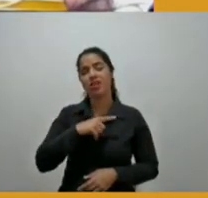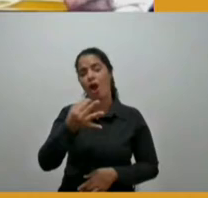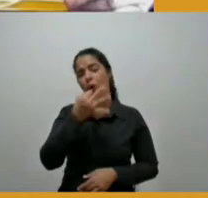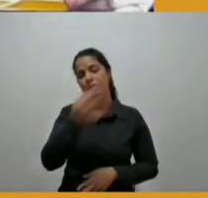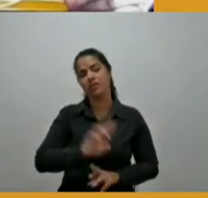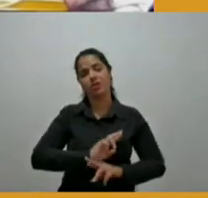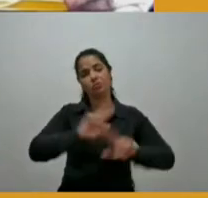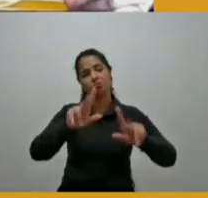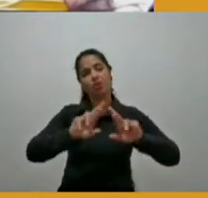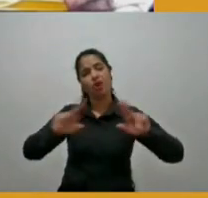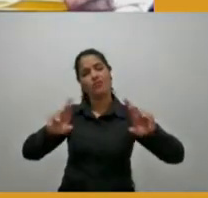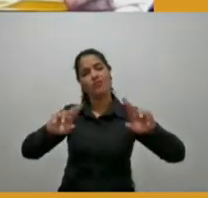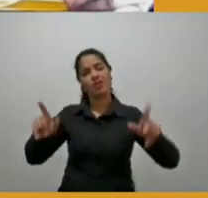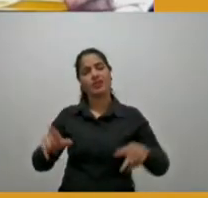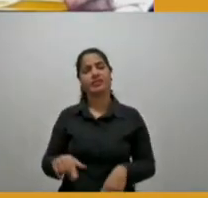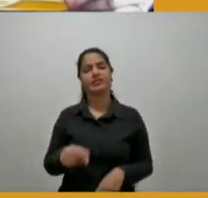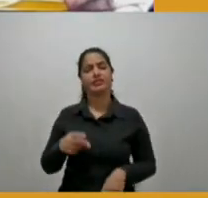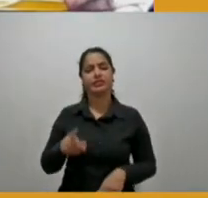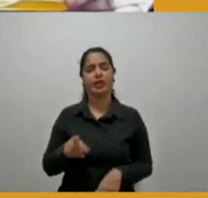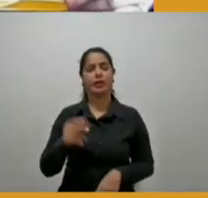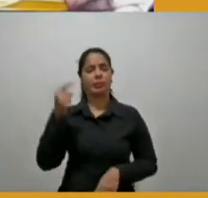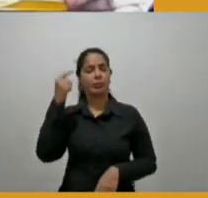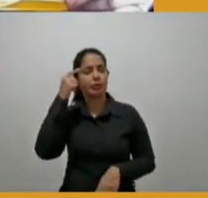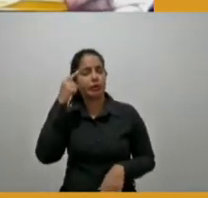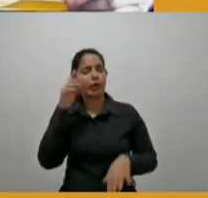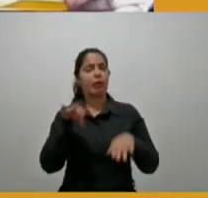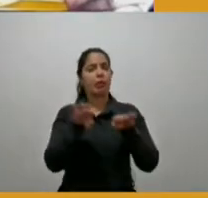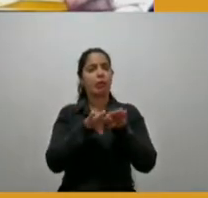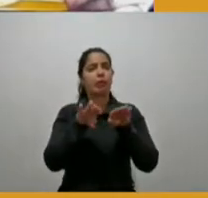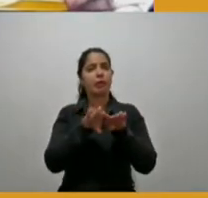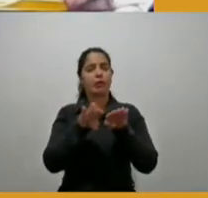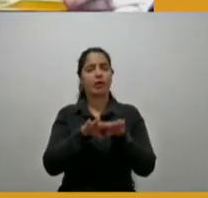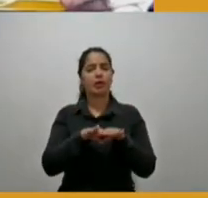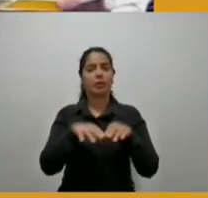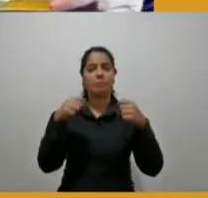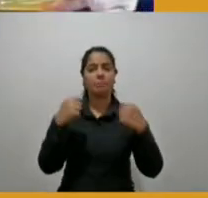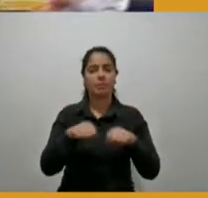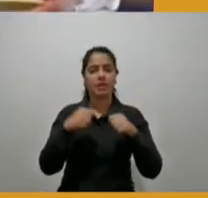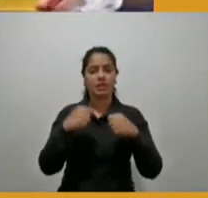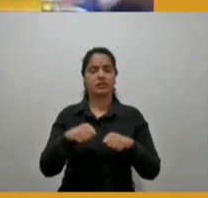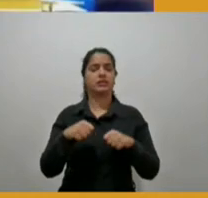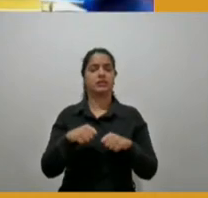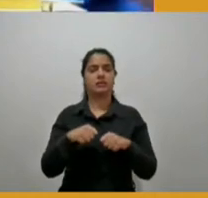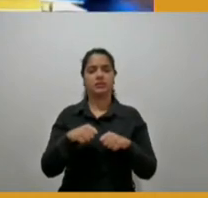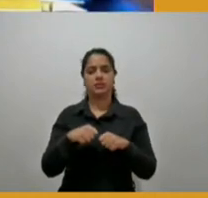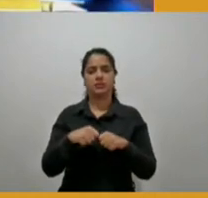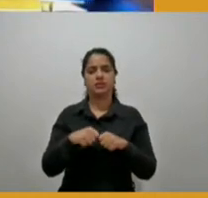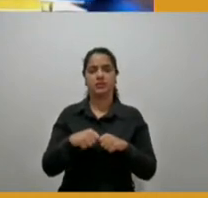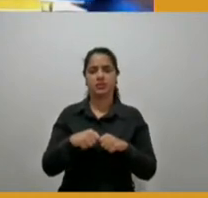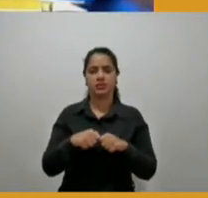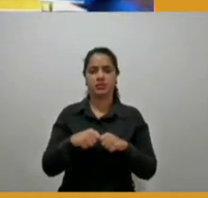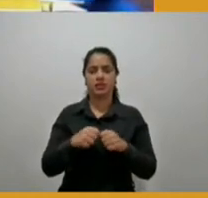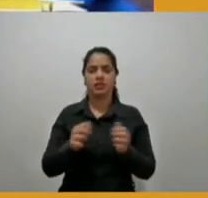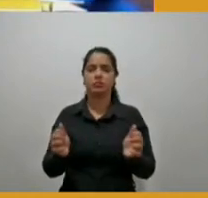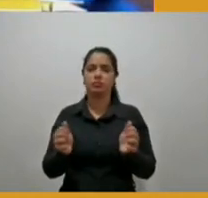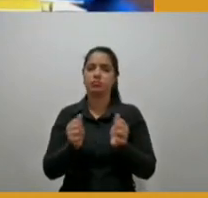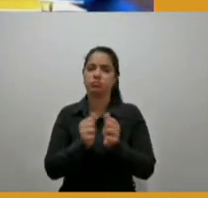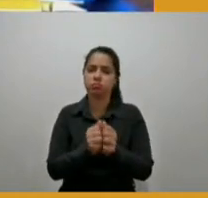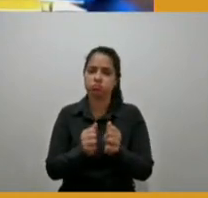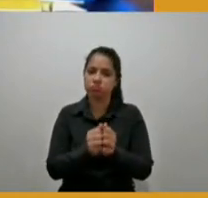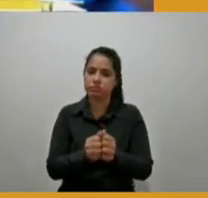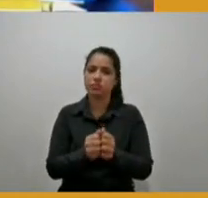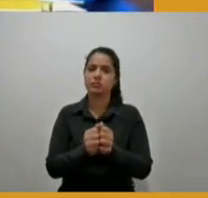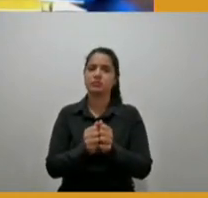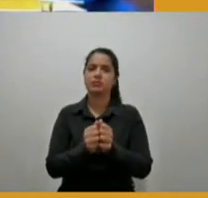do início dizendo não pode estar numa organização e num conselho alguém que não tem a formação para